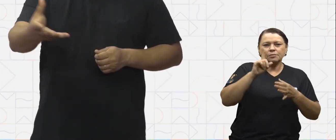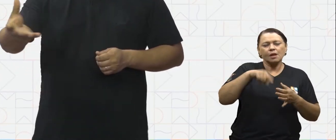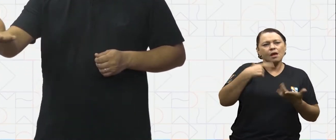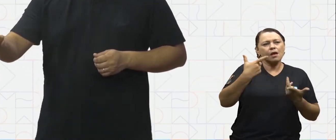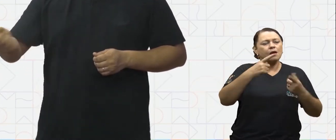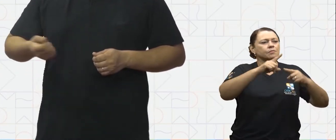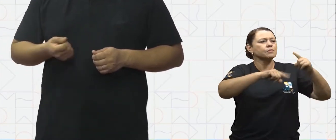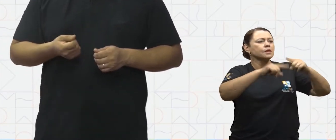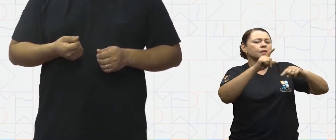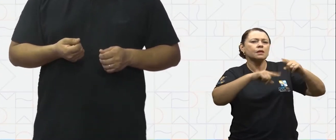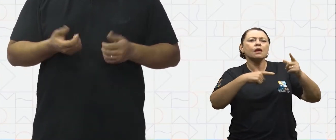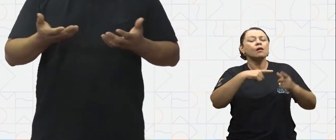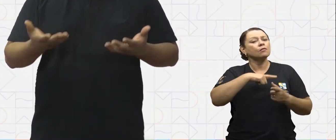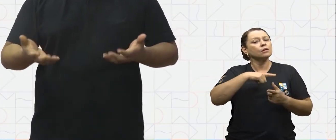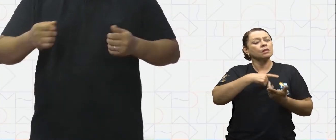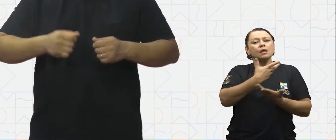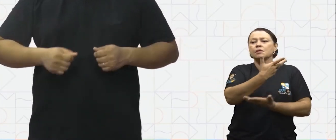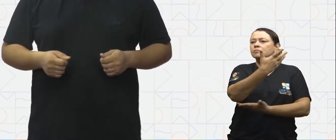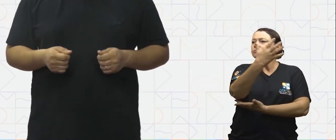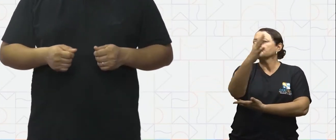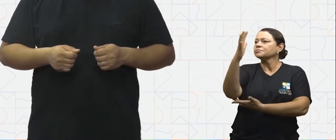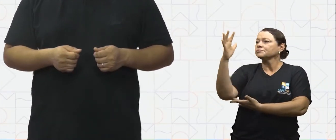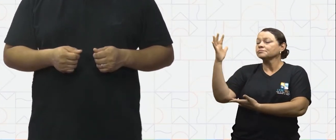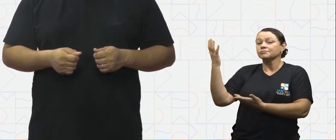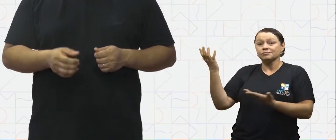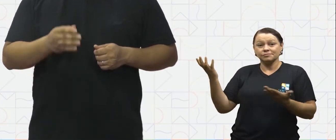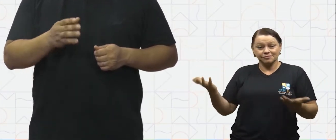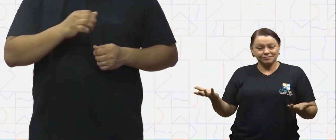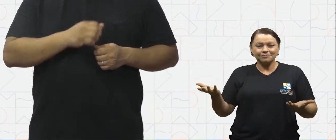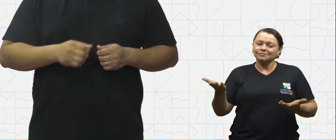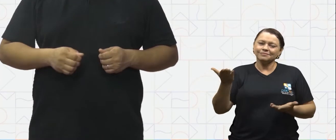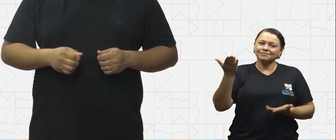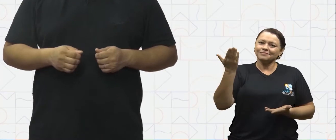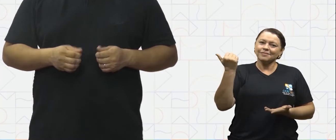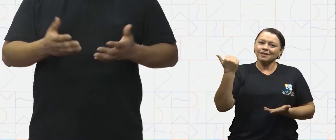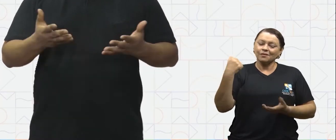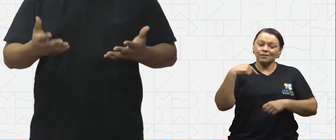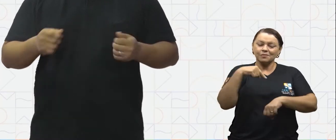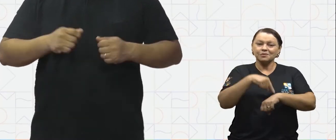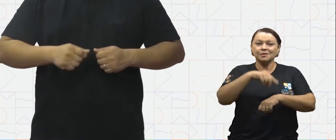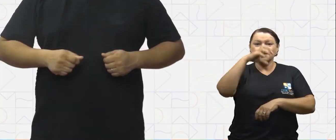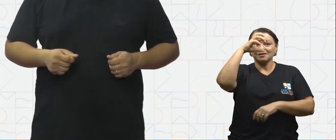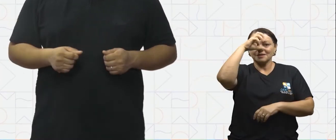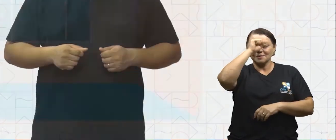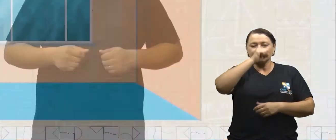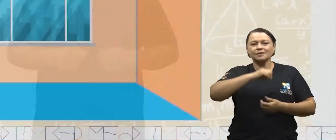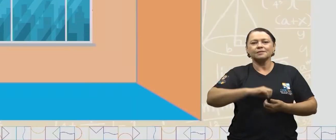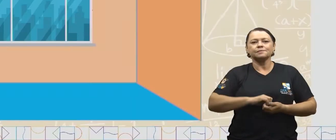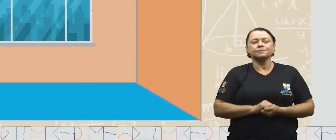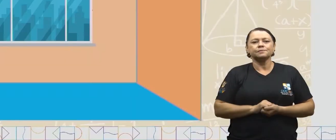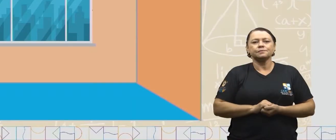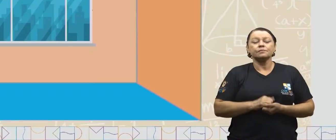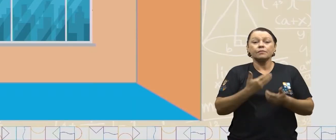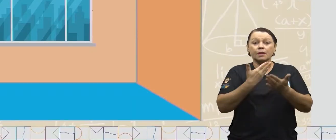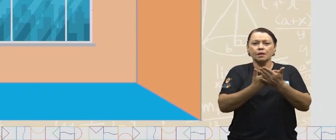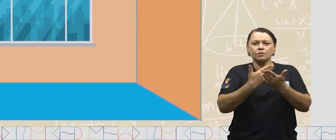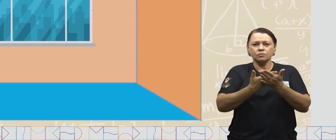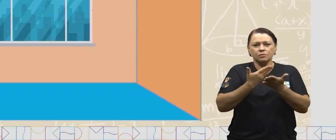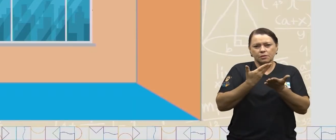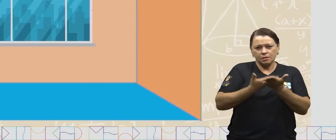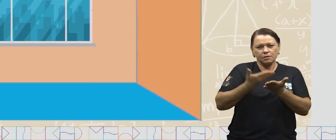a objetos que existem na natureza. Então, vamos lá para a nossa hora de aprender. Vimos nas